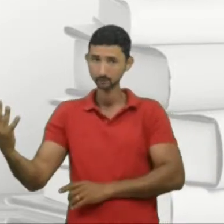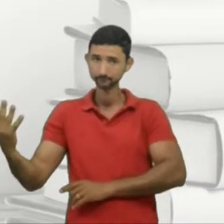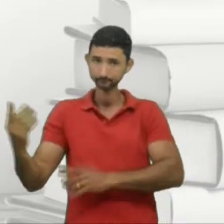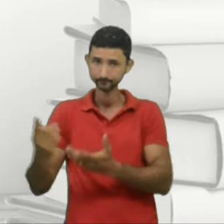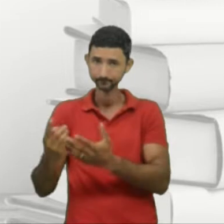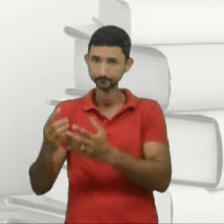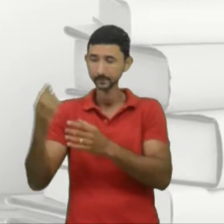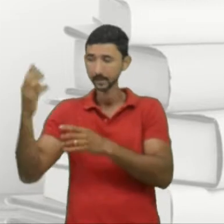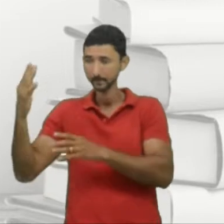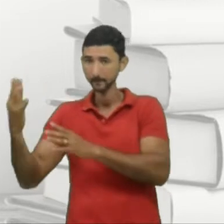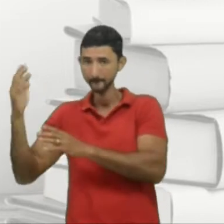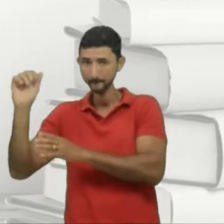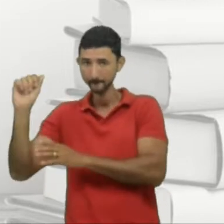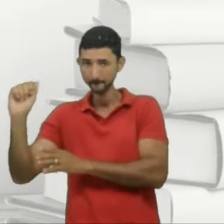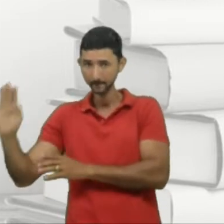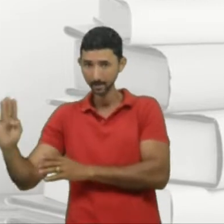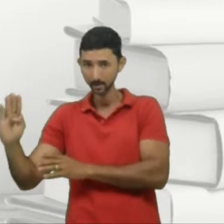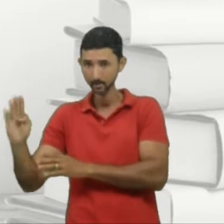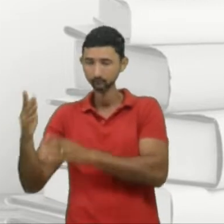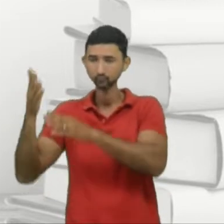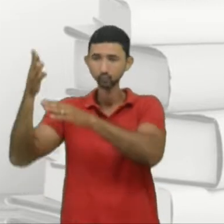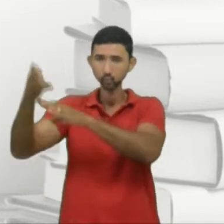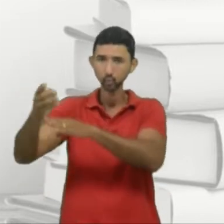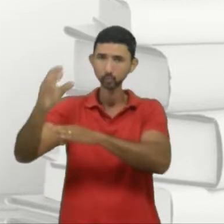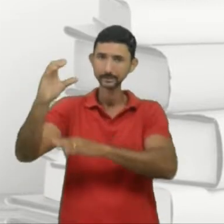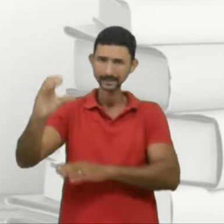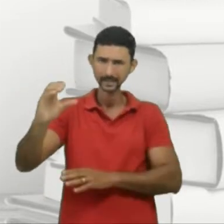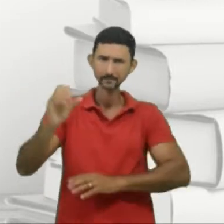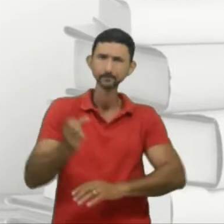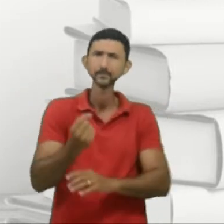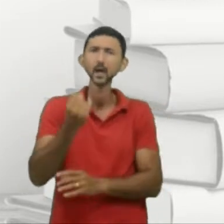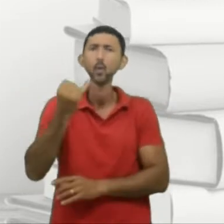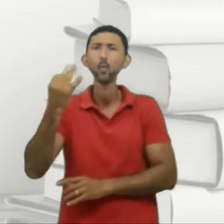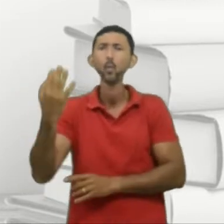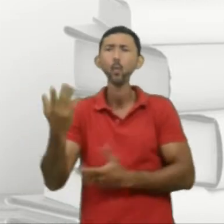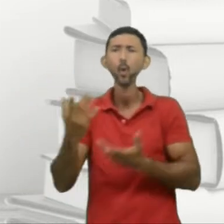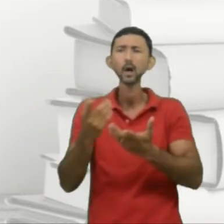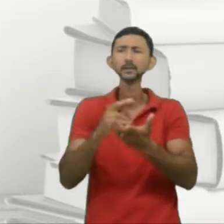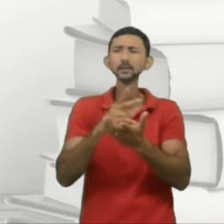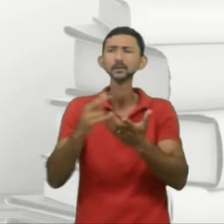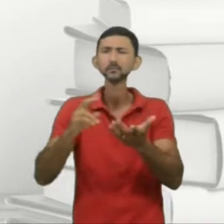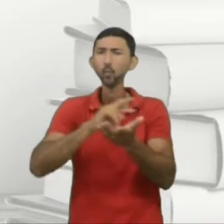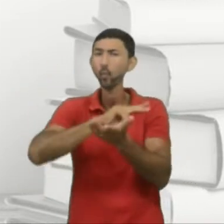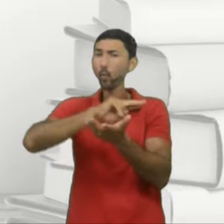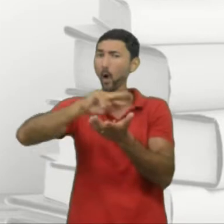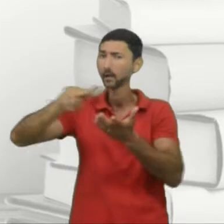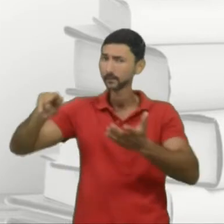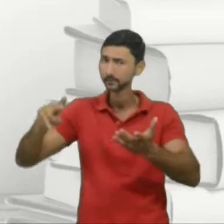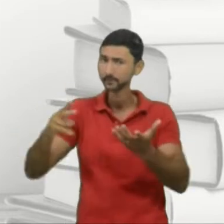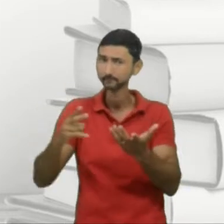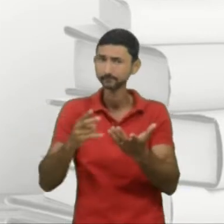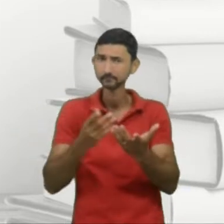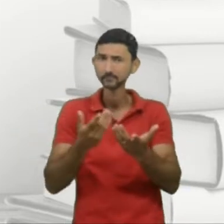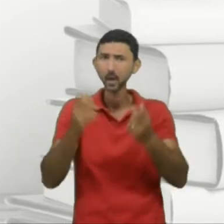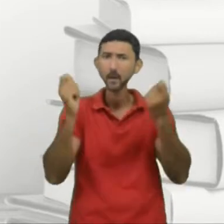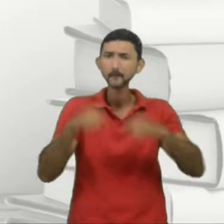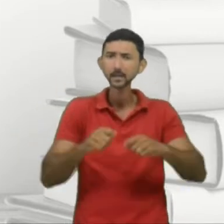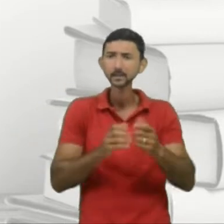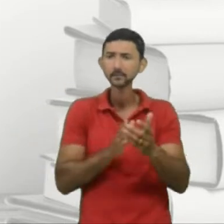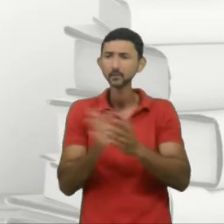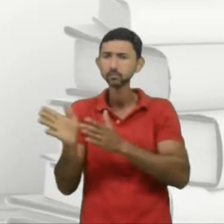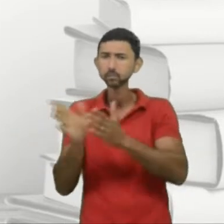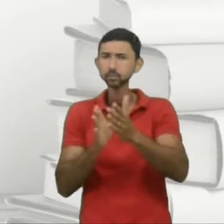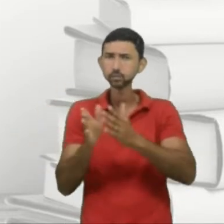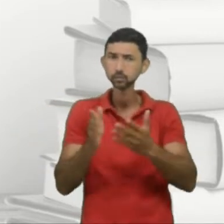3 rodovias para a cidade C. De quantas maneiras distintas ou diferentes, né, é possível sair